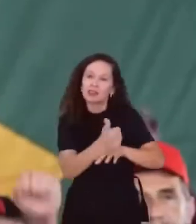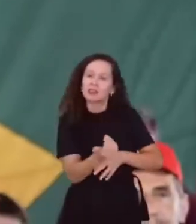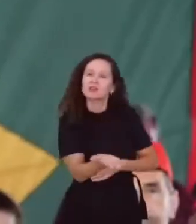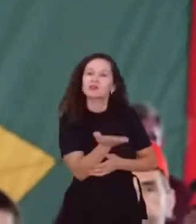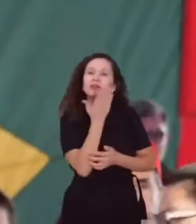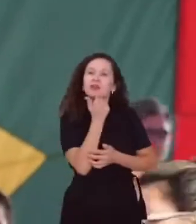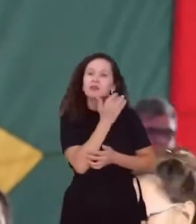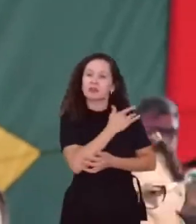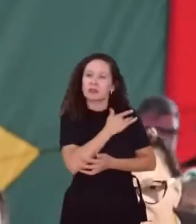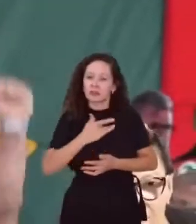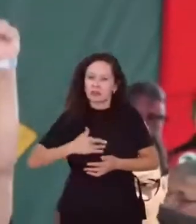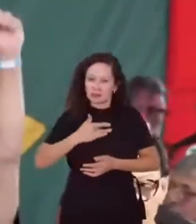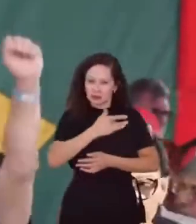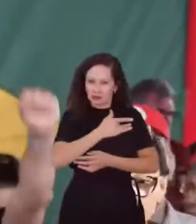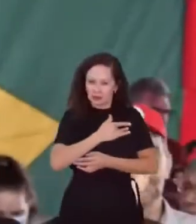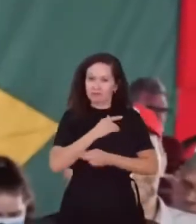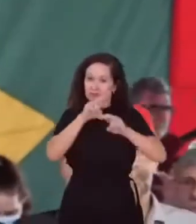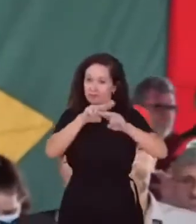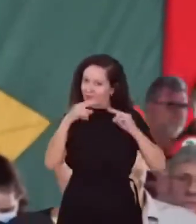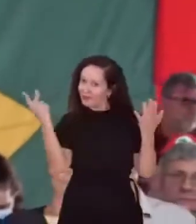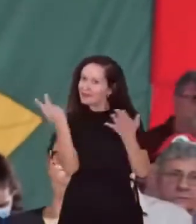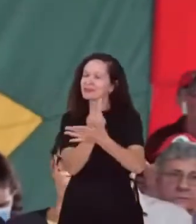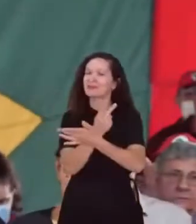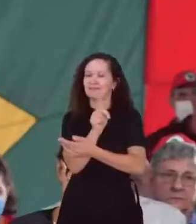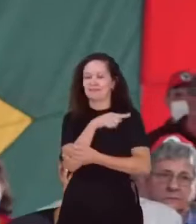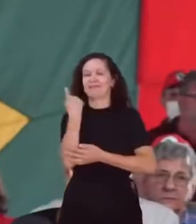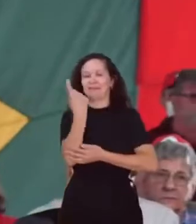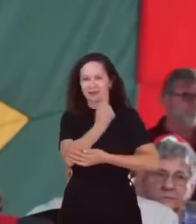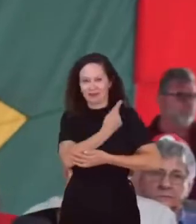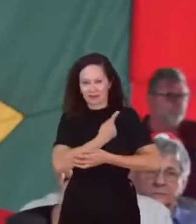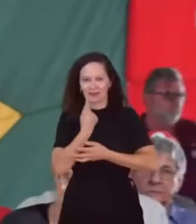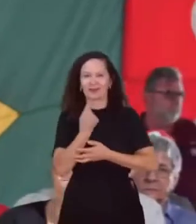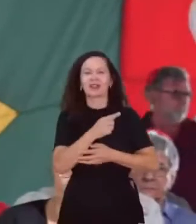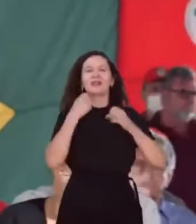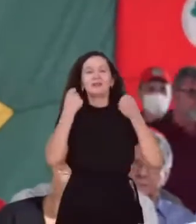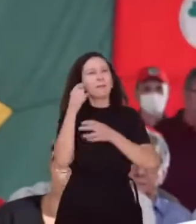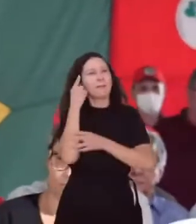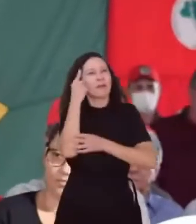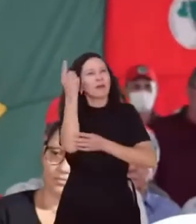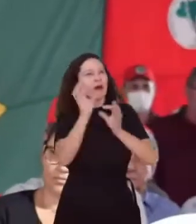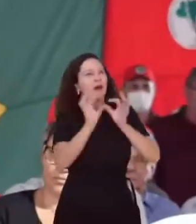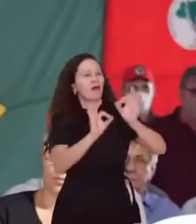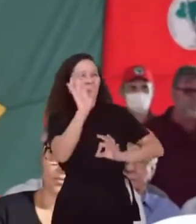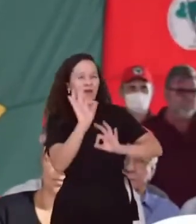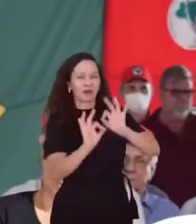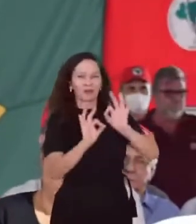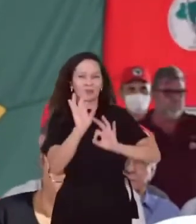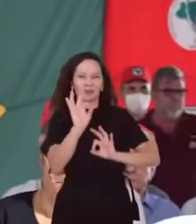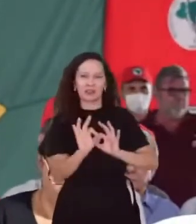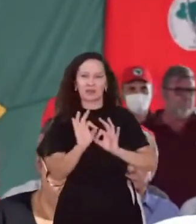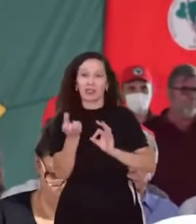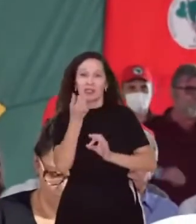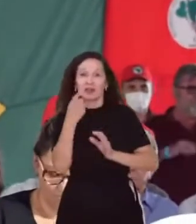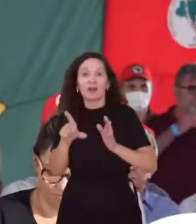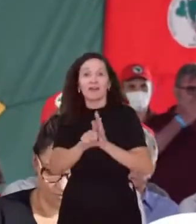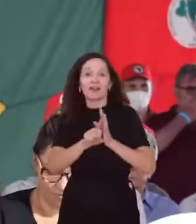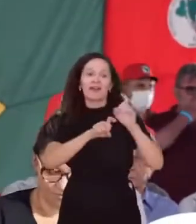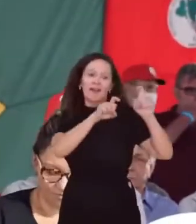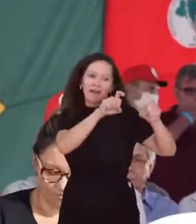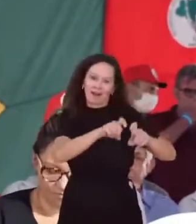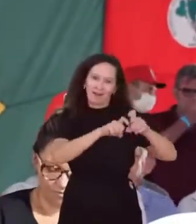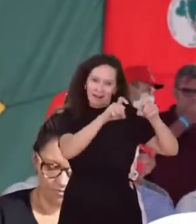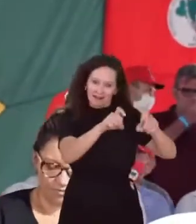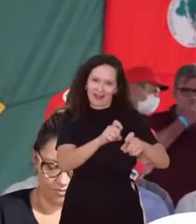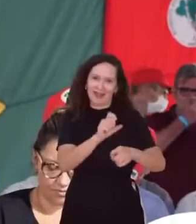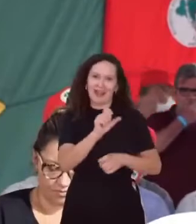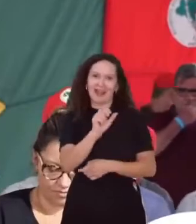isso acontecer, a gente tem que pensar na reforma agrária. A gente tem que combater